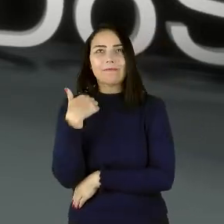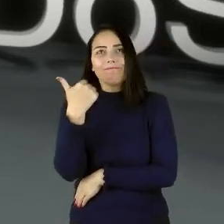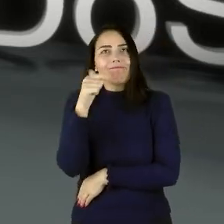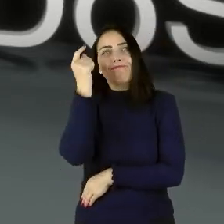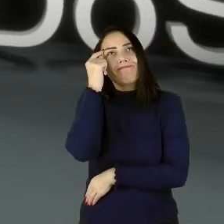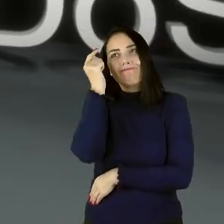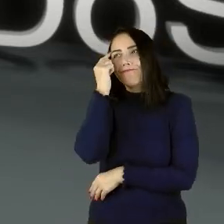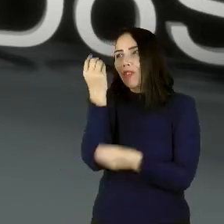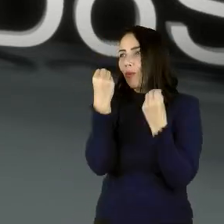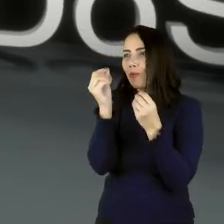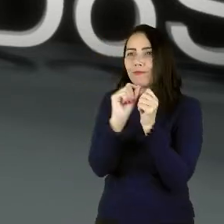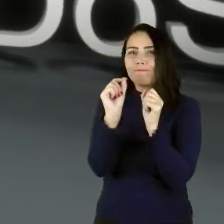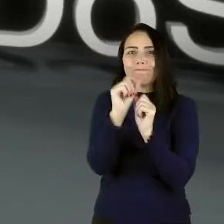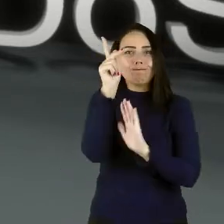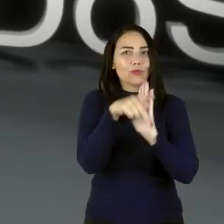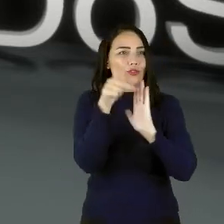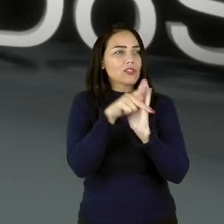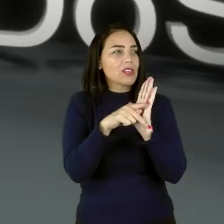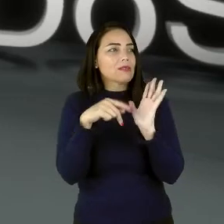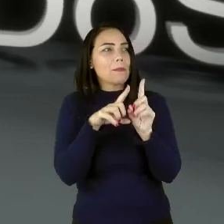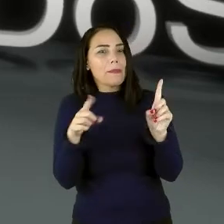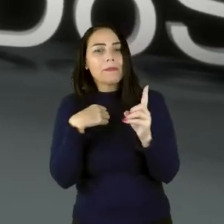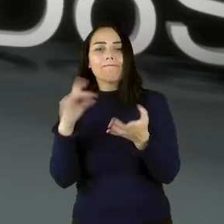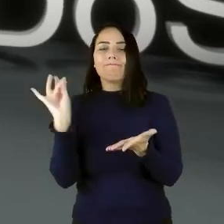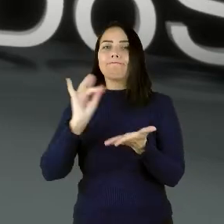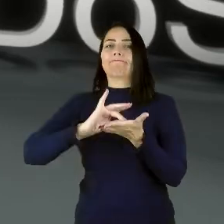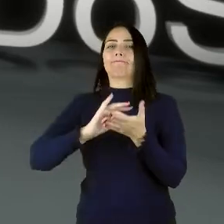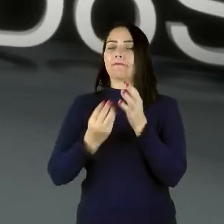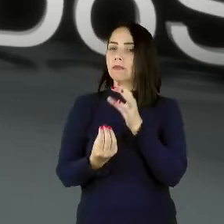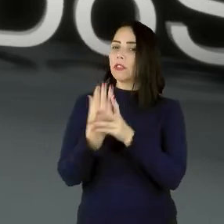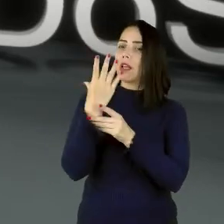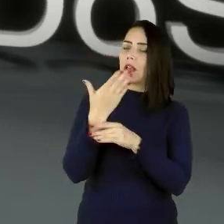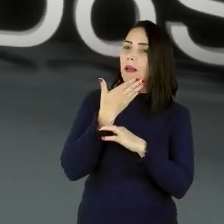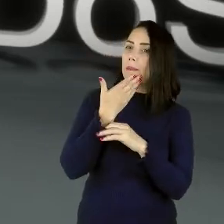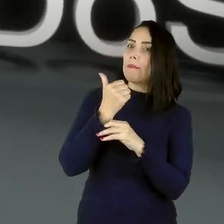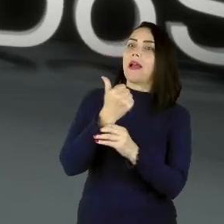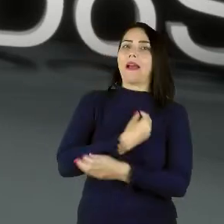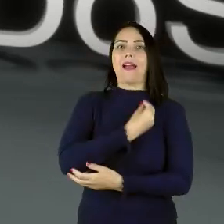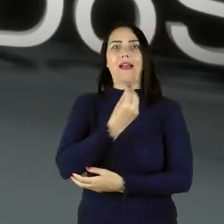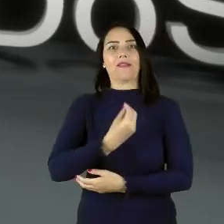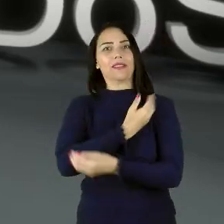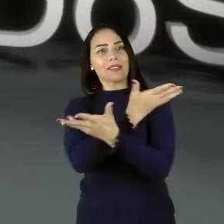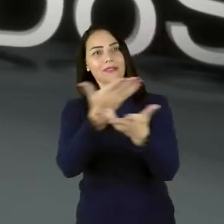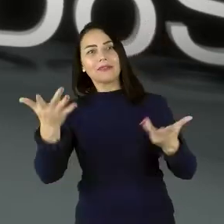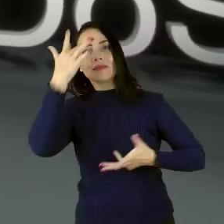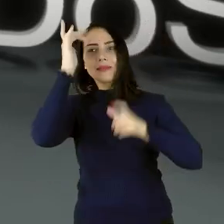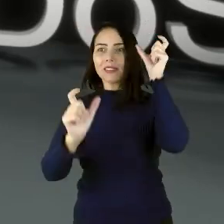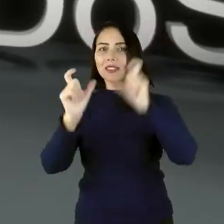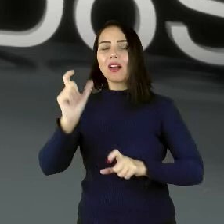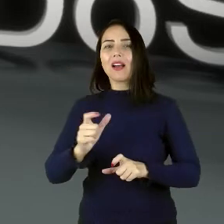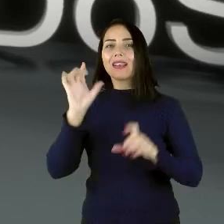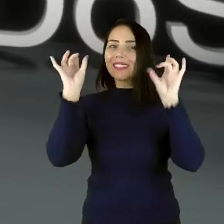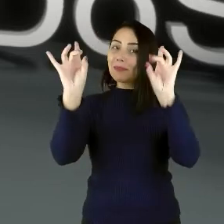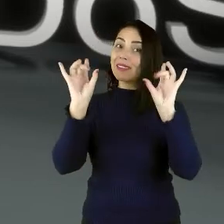ideia do que seria o meu projeto. Mas tinha certeza que queria criar algo para melhorar a vida das pessoas,